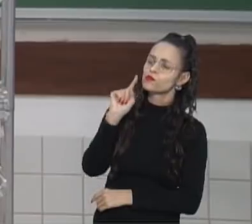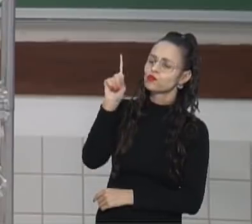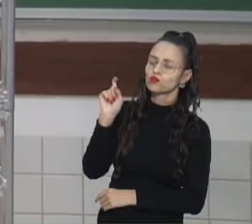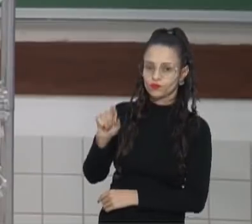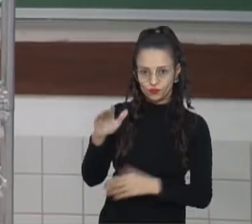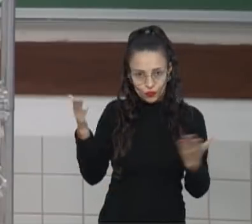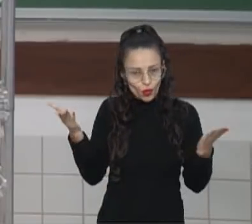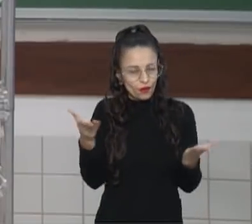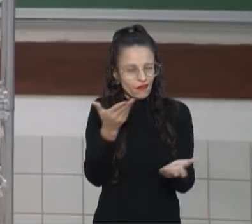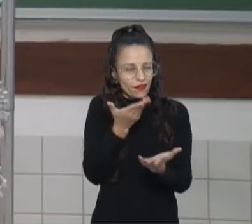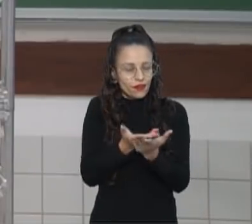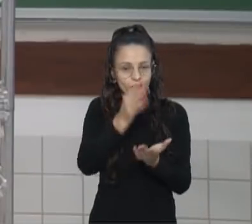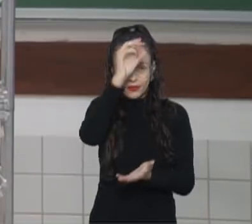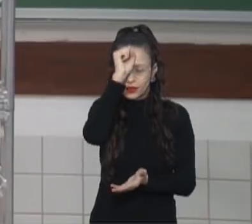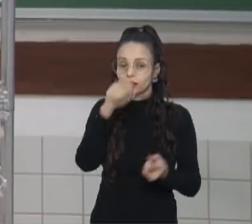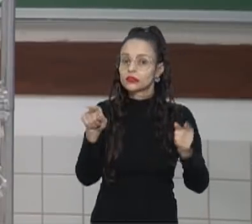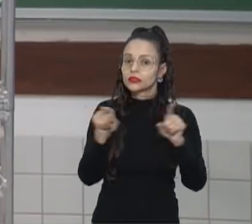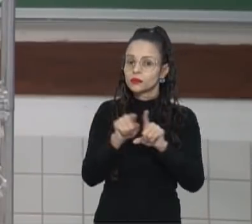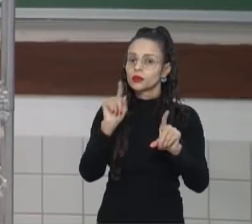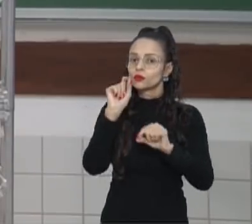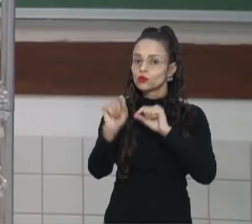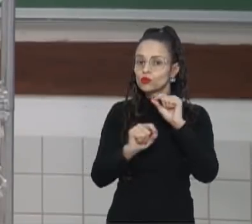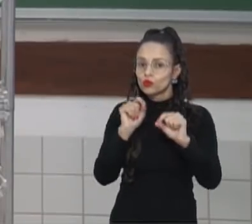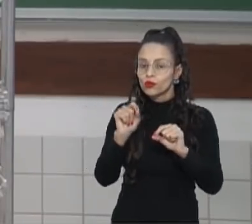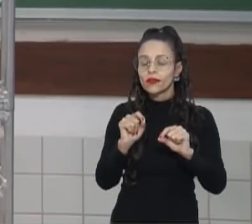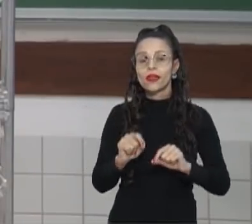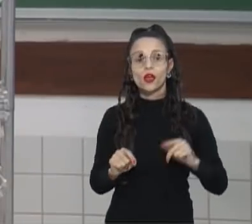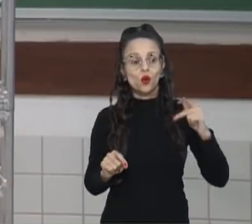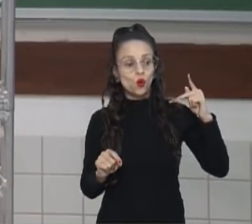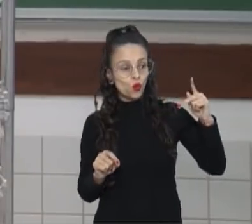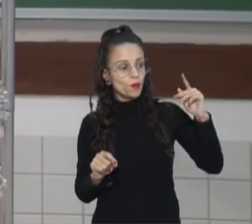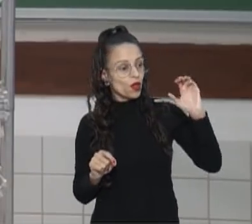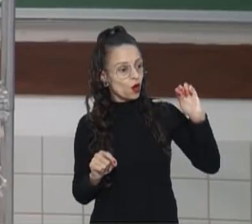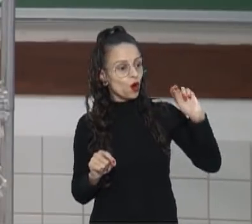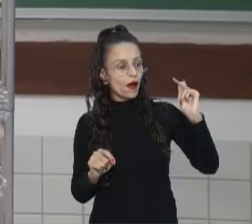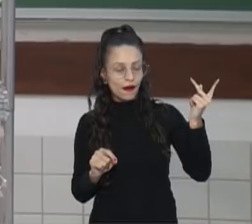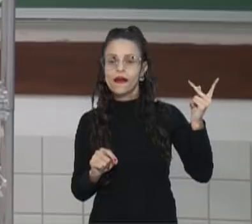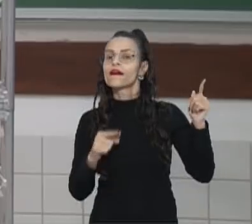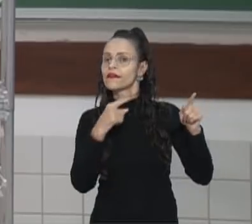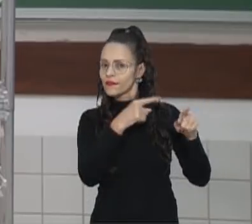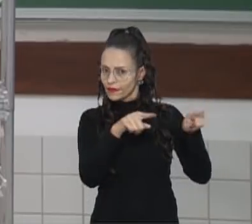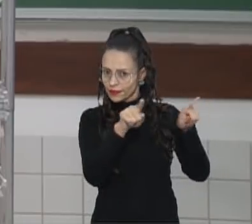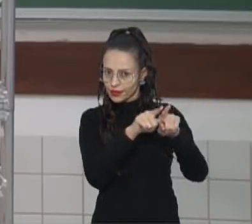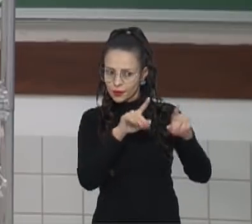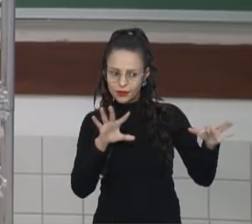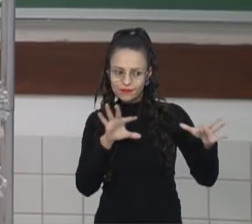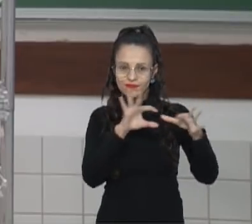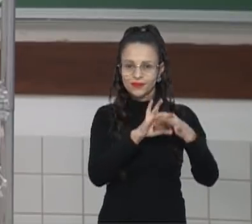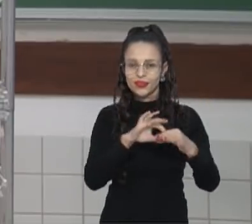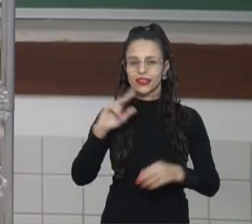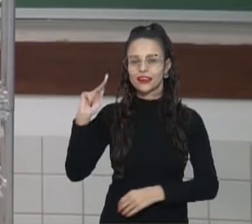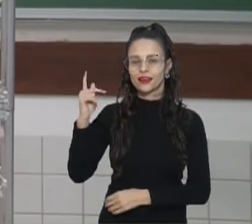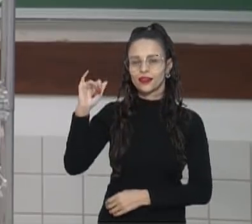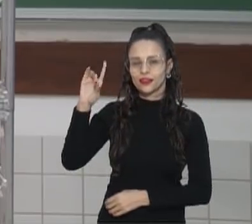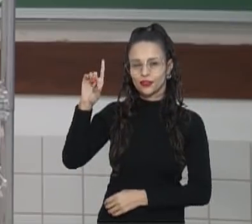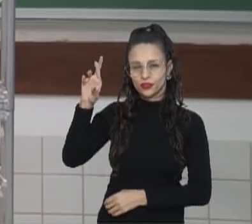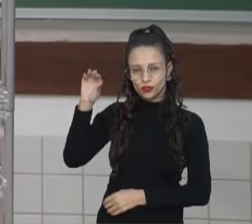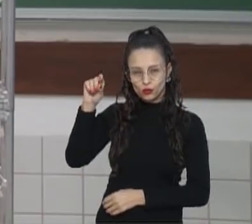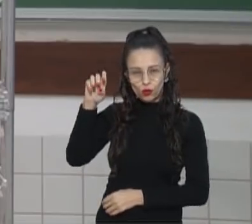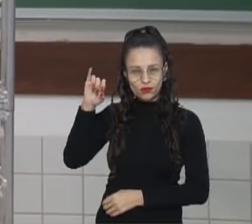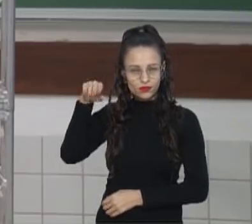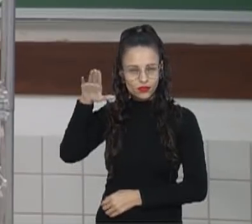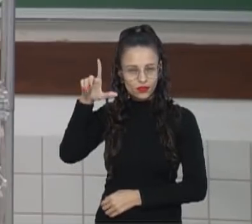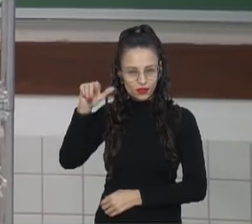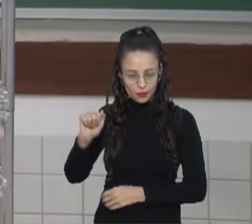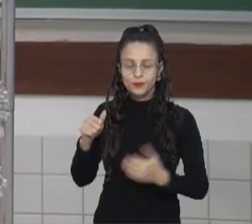o pH, como primo complementar dele, o POH. Que tem a ver com hidroxila. Maravilha? Olha